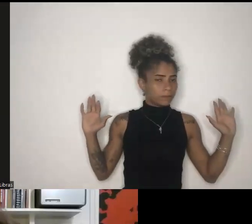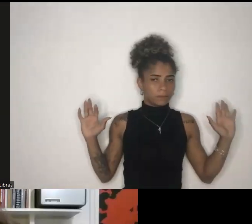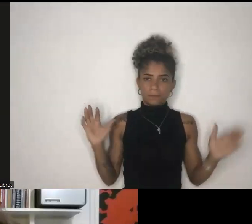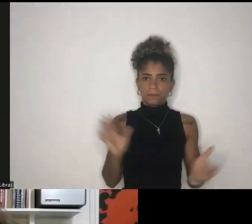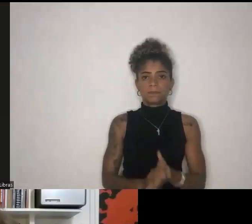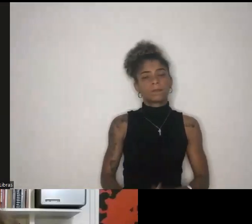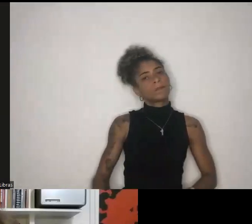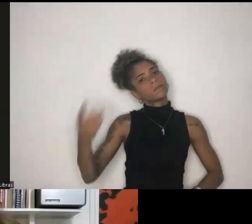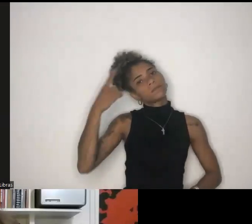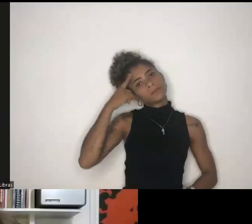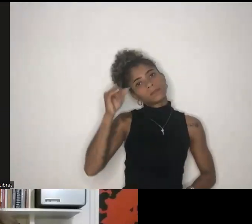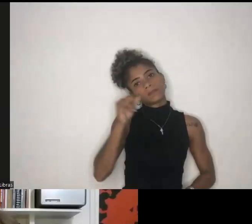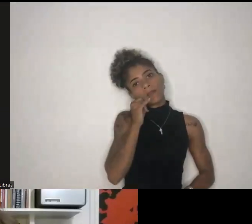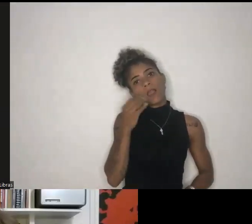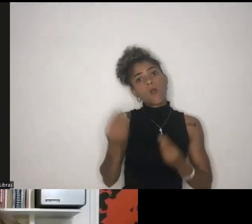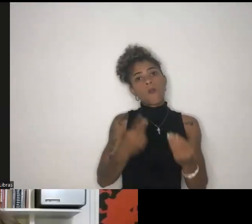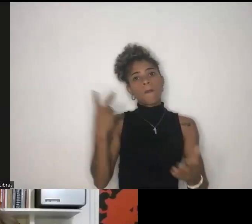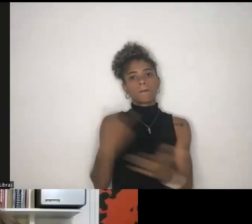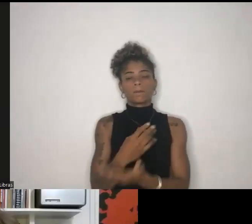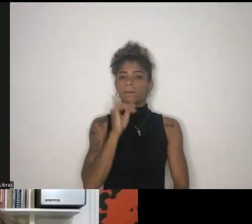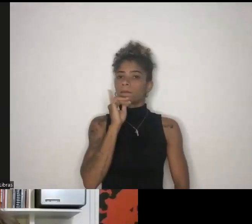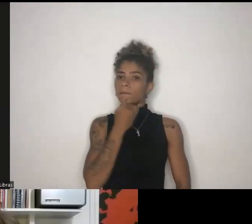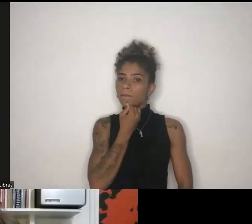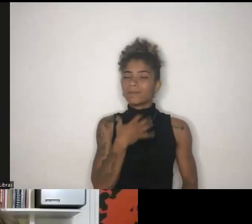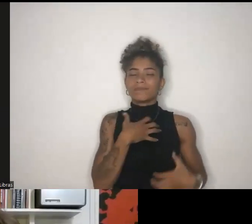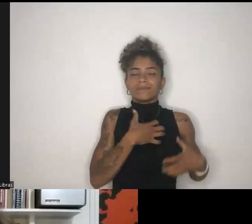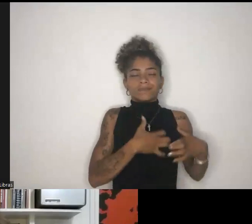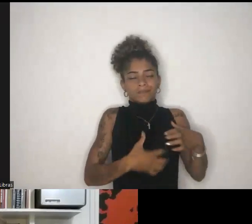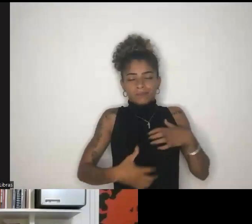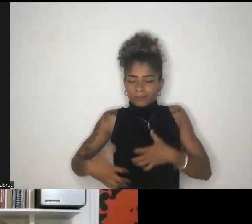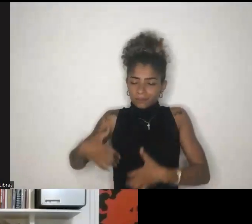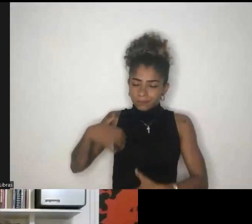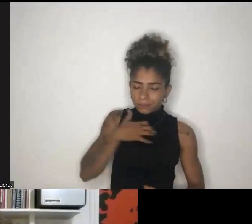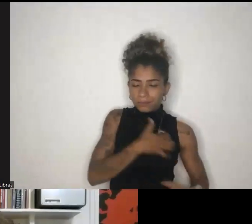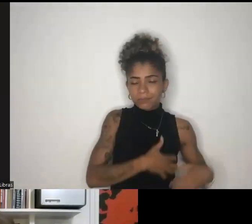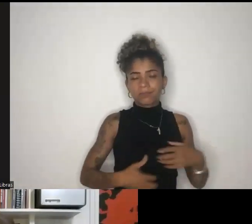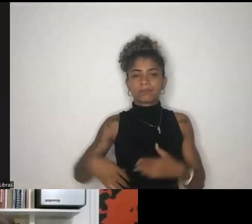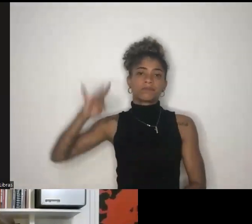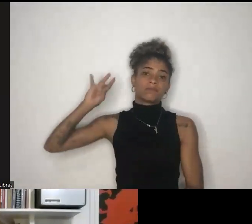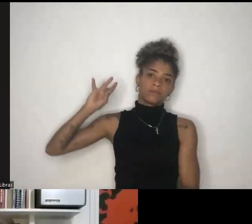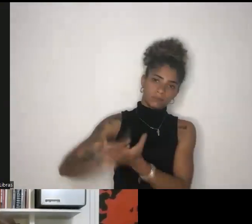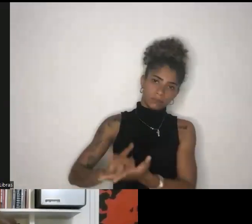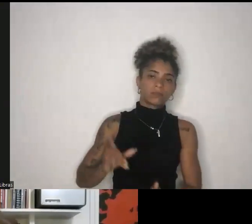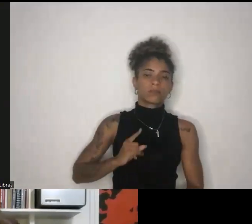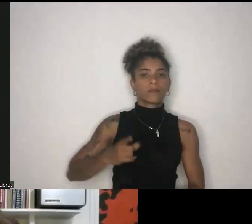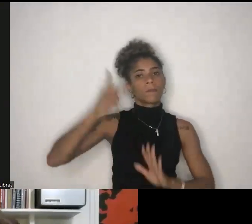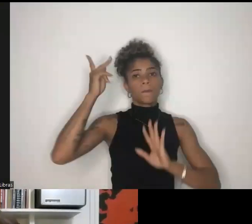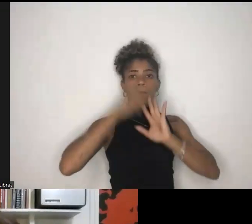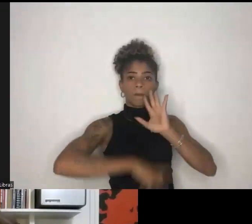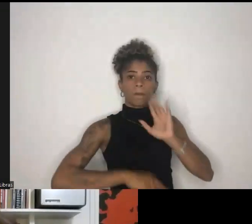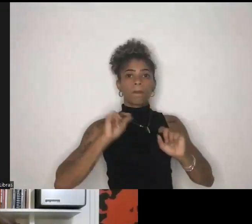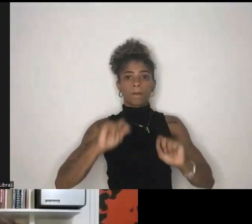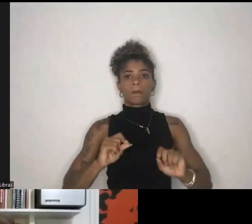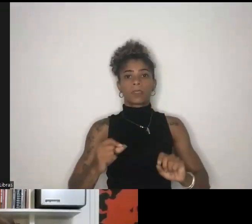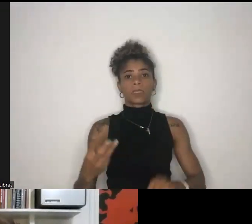com fracasso eu fico triste eu fico mal eu tipo assim de verdade é tem projetos que eu tenho que ficar três